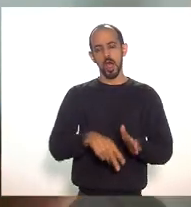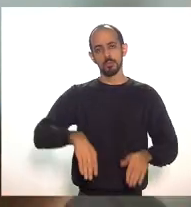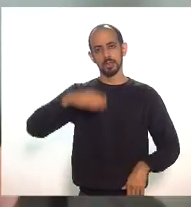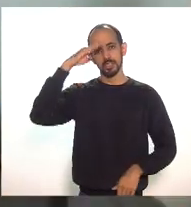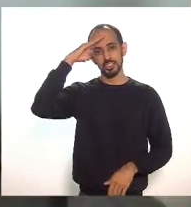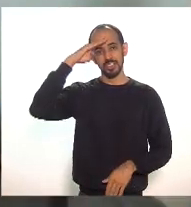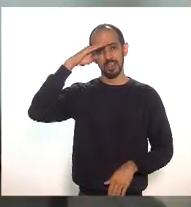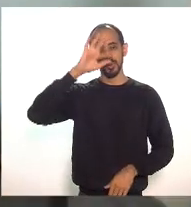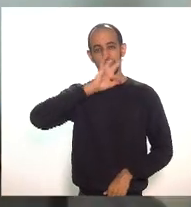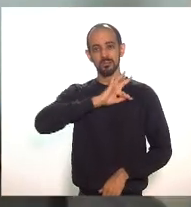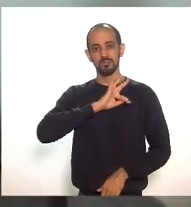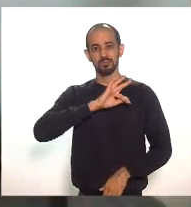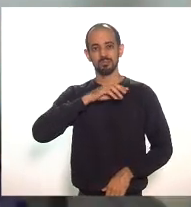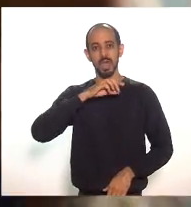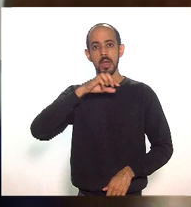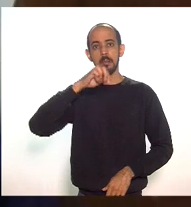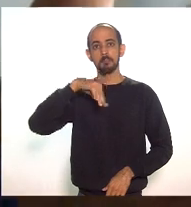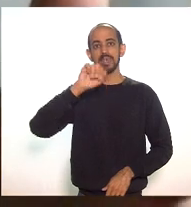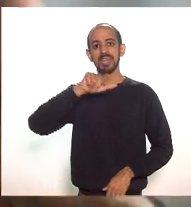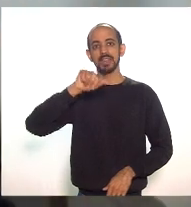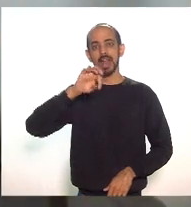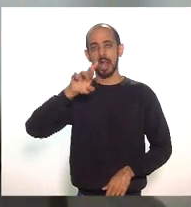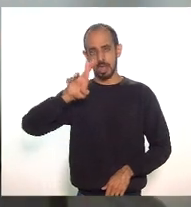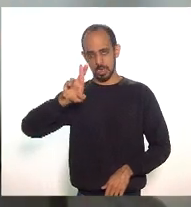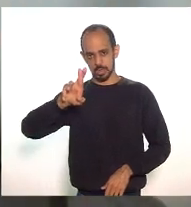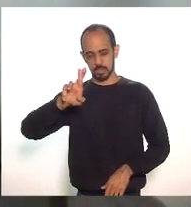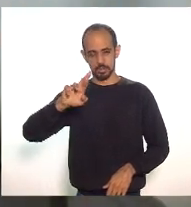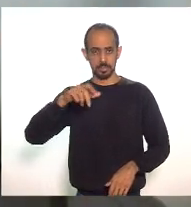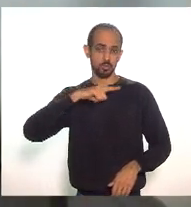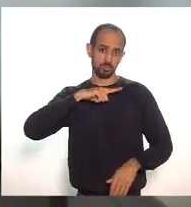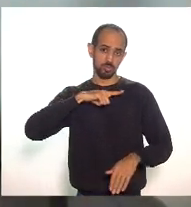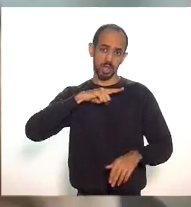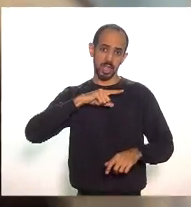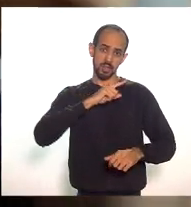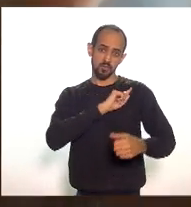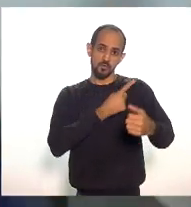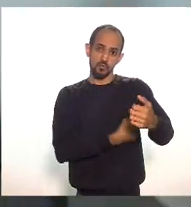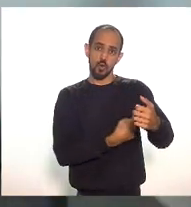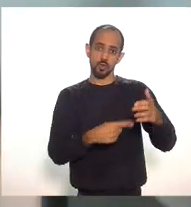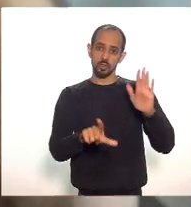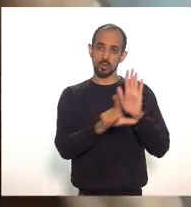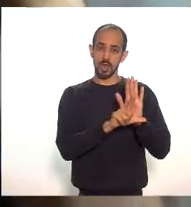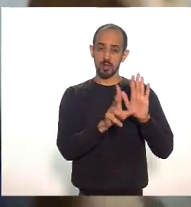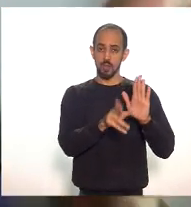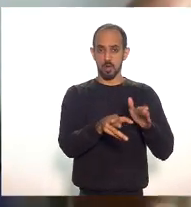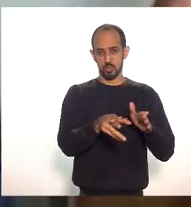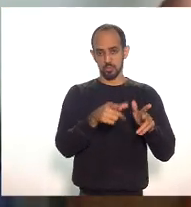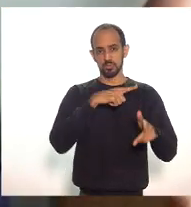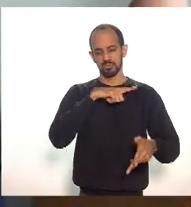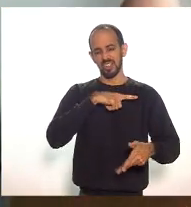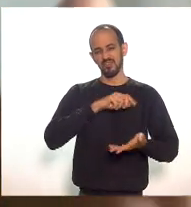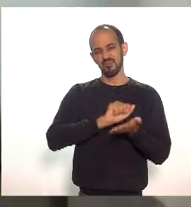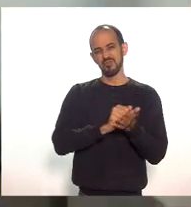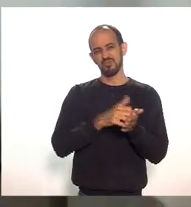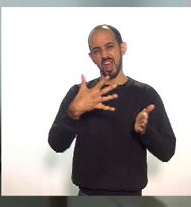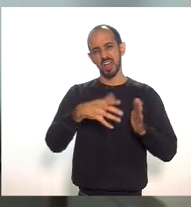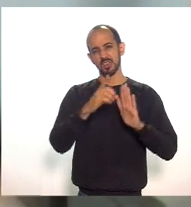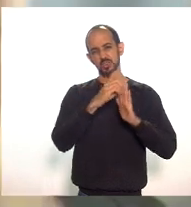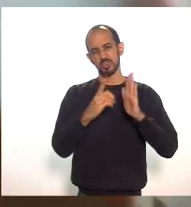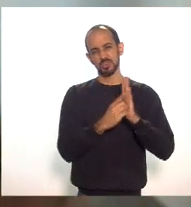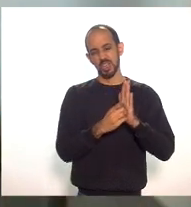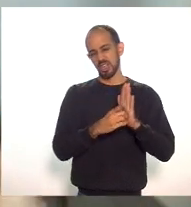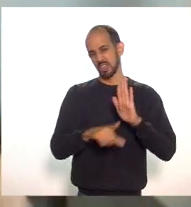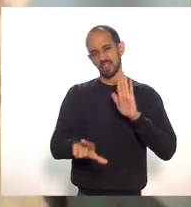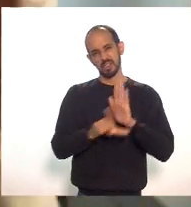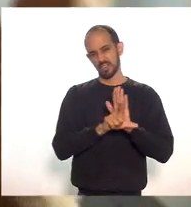então tem a o leite vigiando